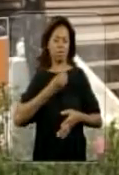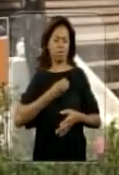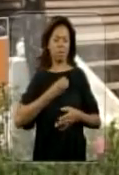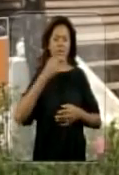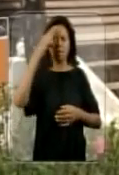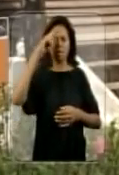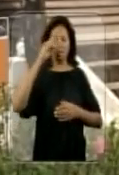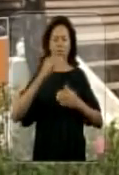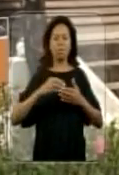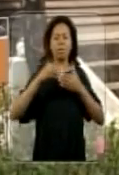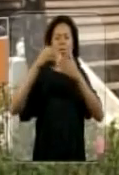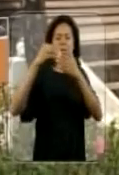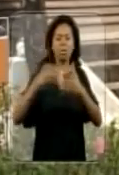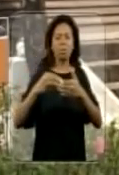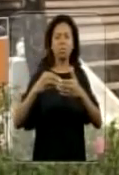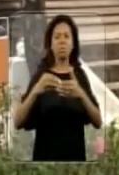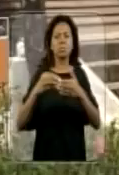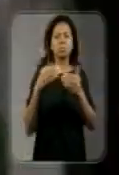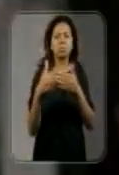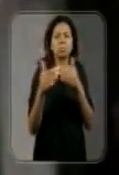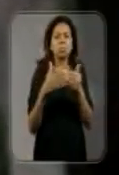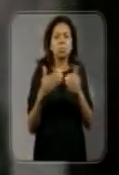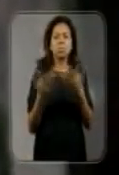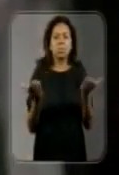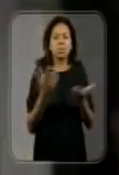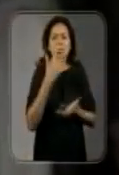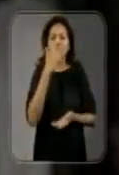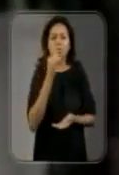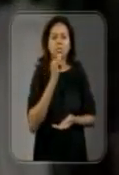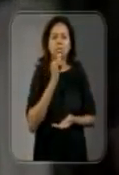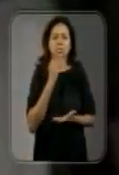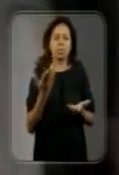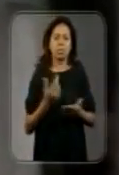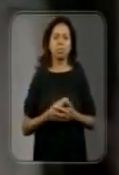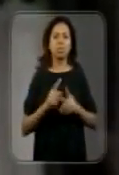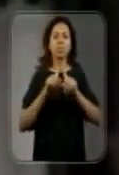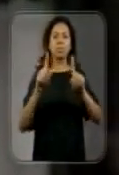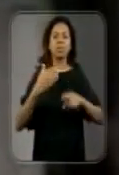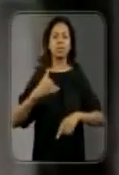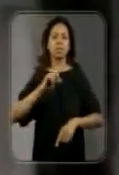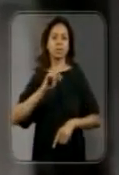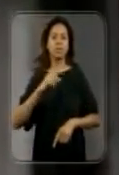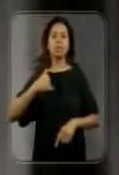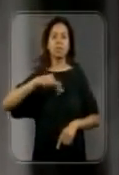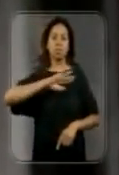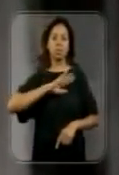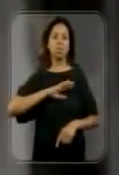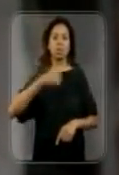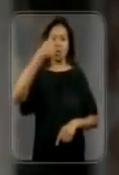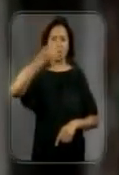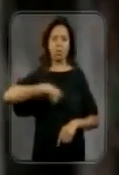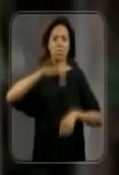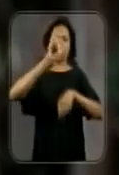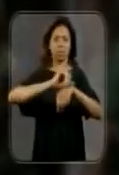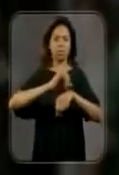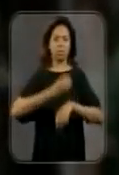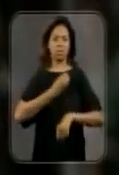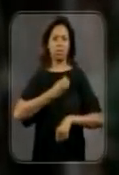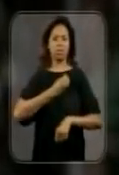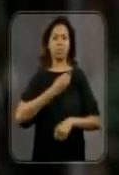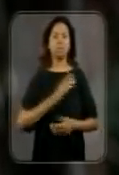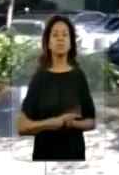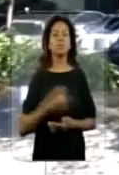é construída, nos leve de forma razoável, de forma mecânica. Mas não, que nós sejamos o centro da nossa